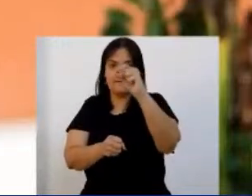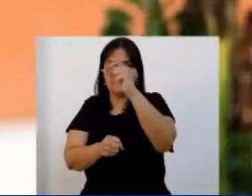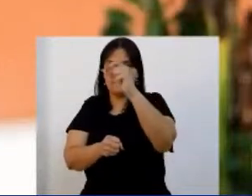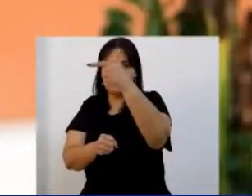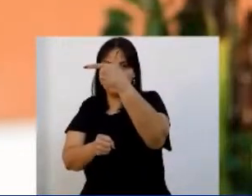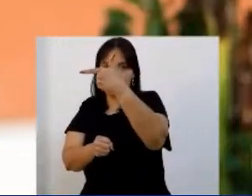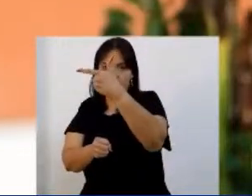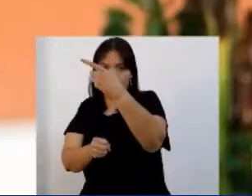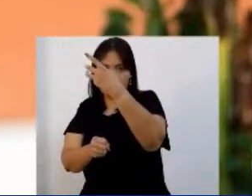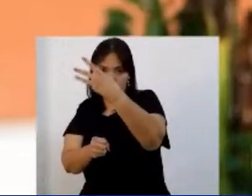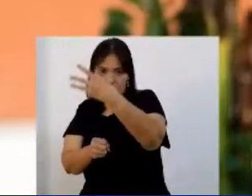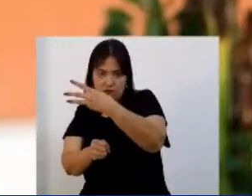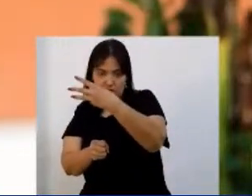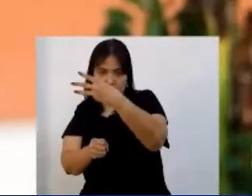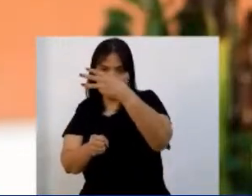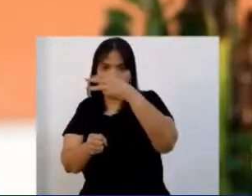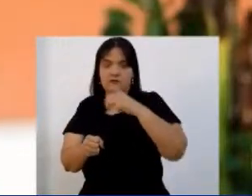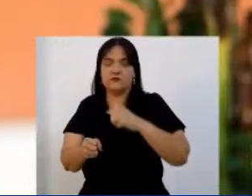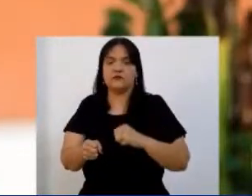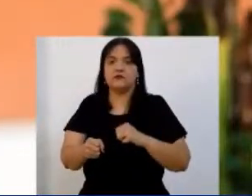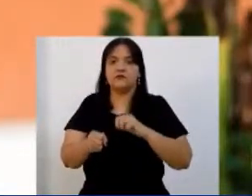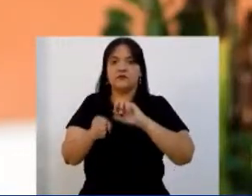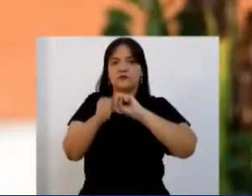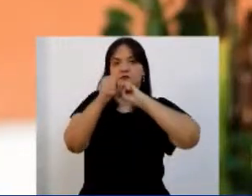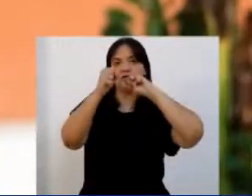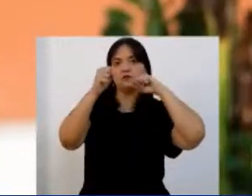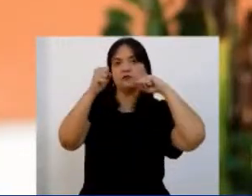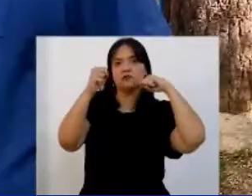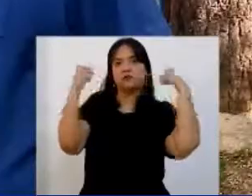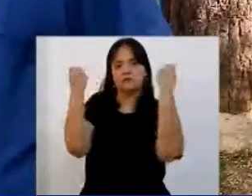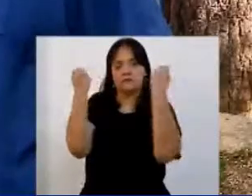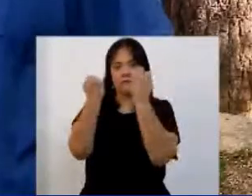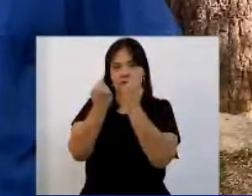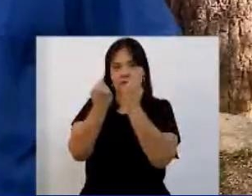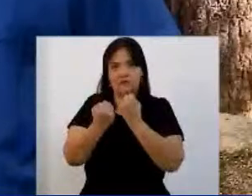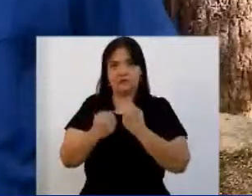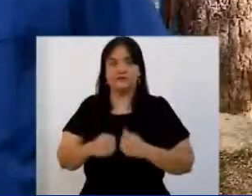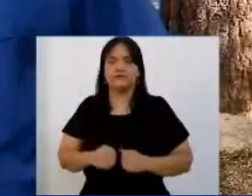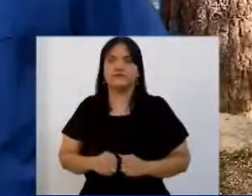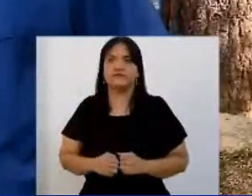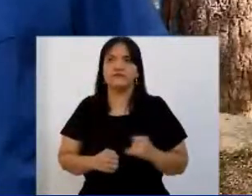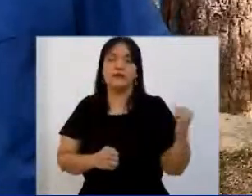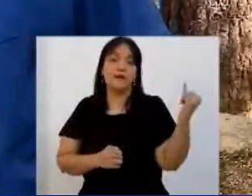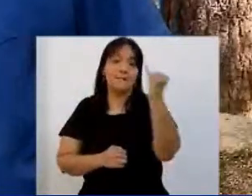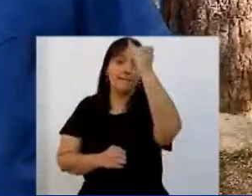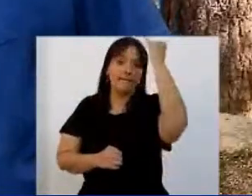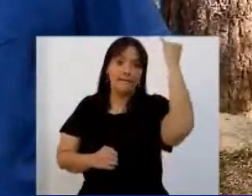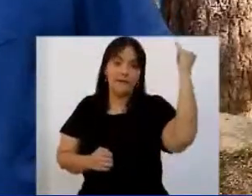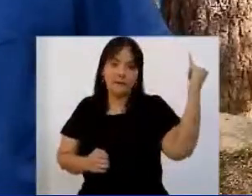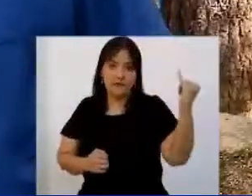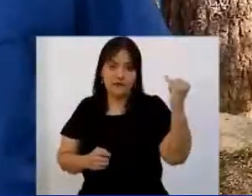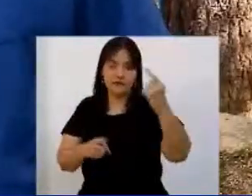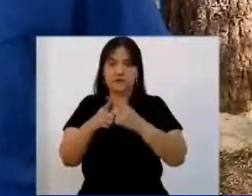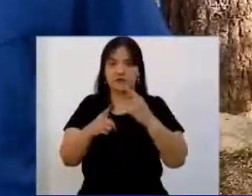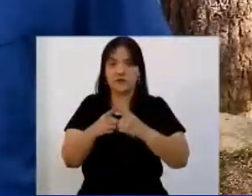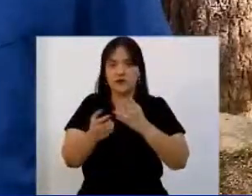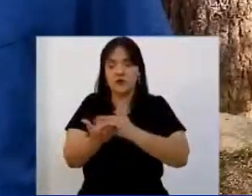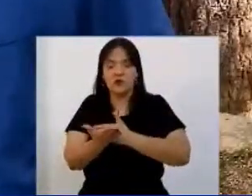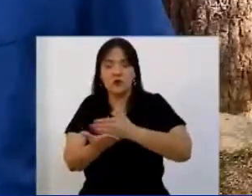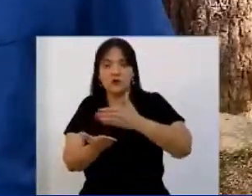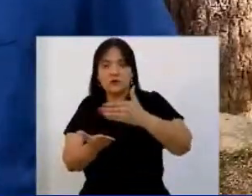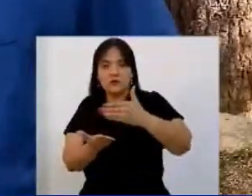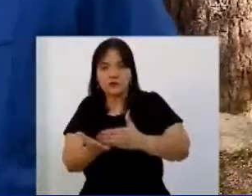2003, o Simpósio de Pesquisa e Iniciação Científica. A importância dele foi de abrir um